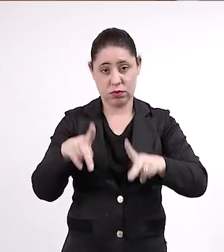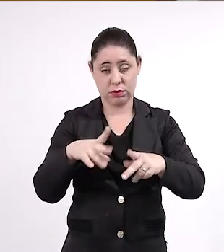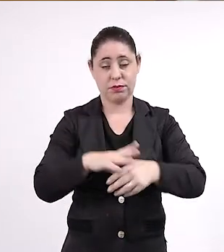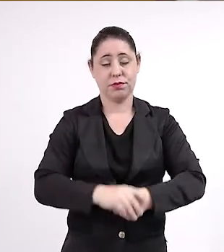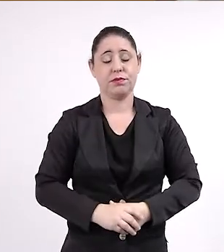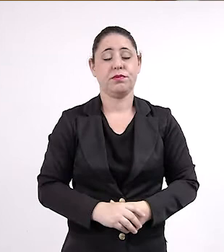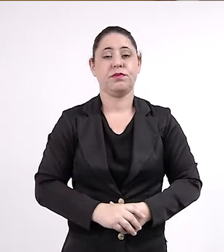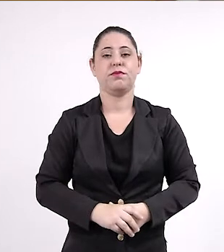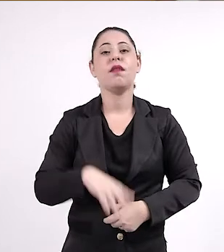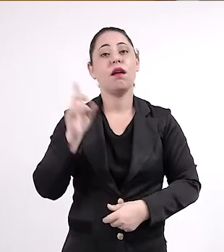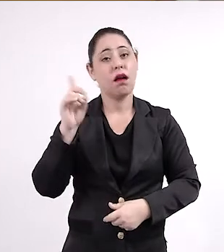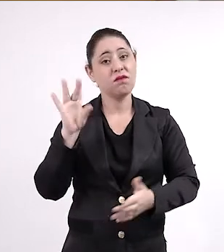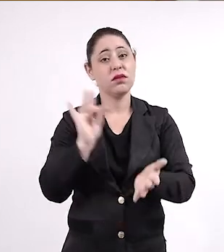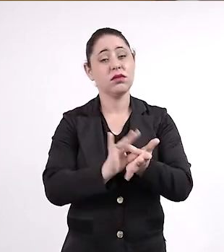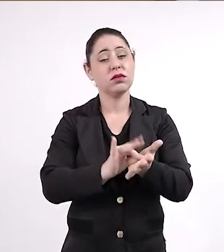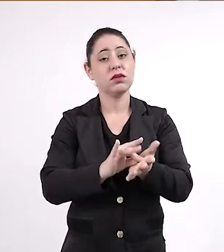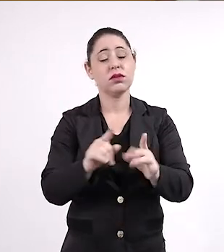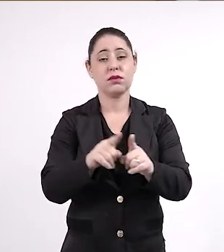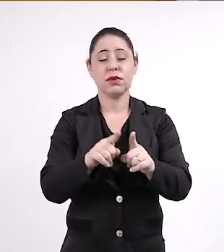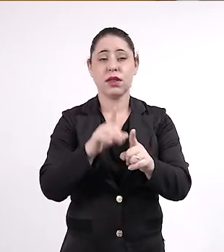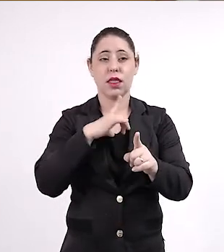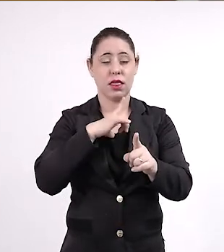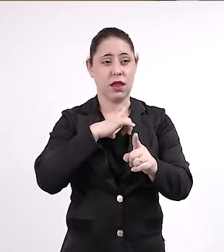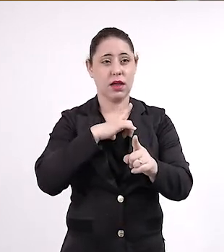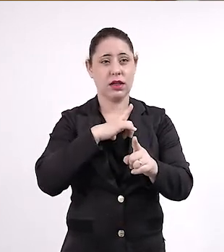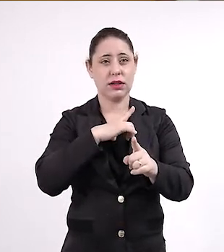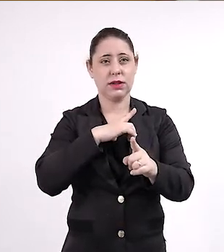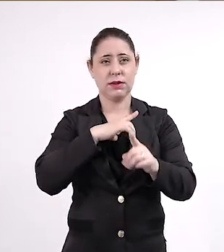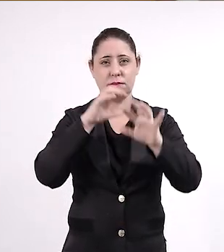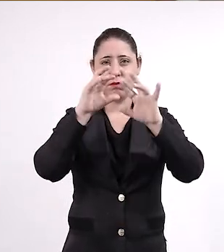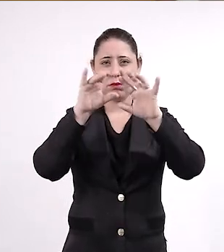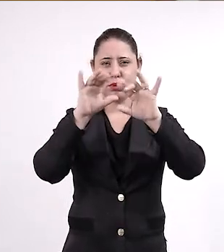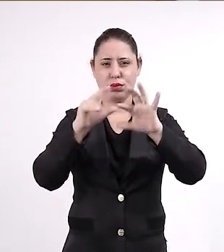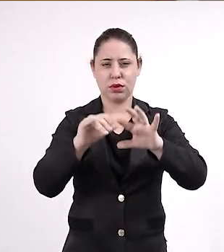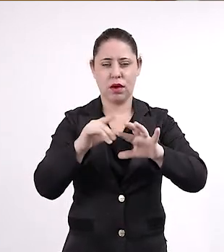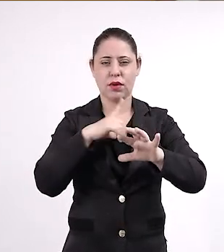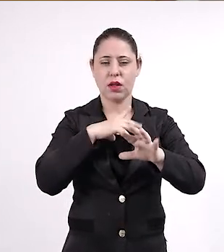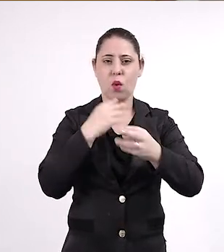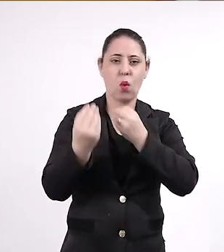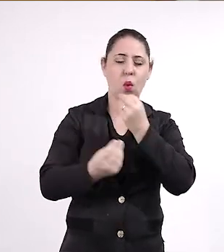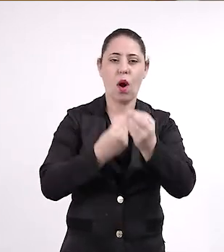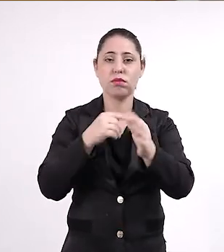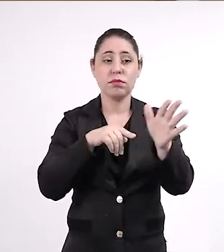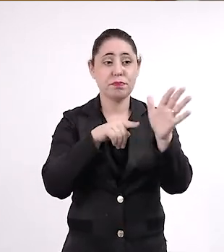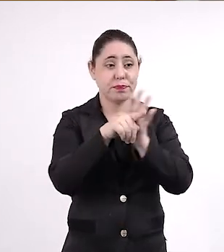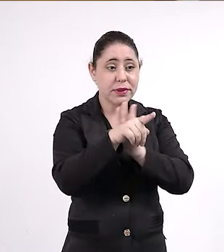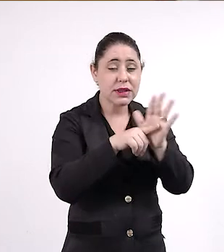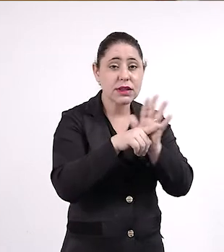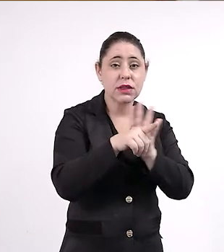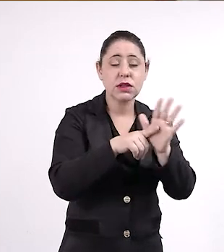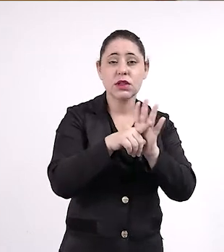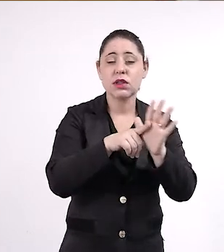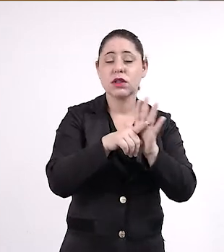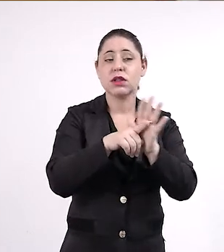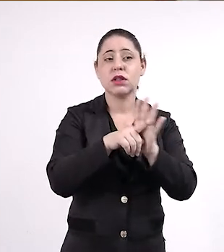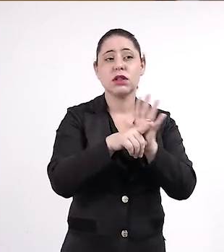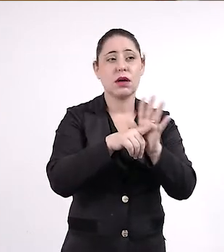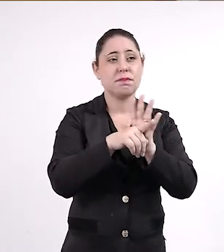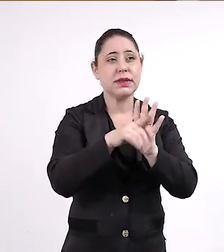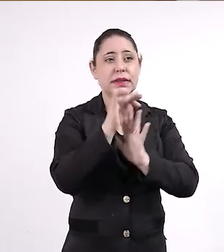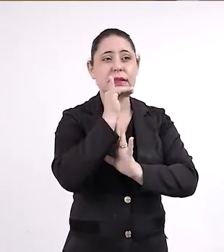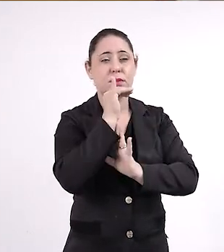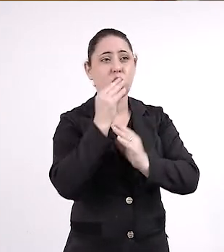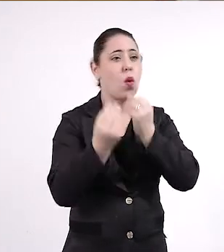Sul. É isso mesmo, você passa a ter mecanismos para fazer pesquisas com